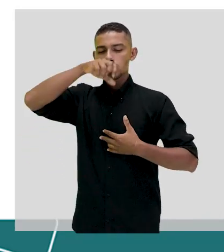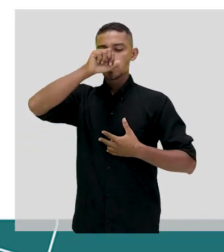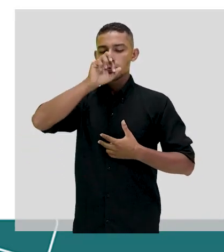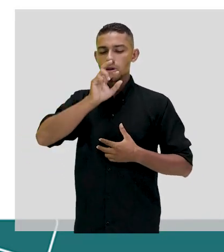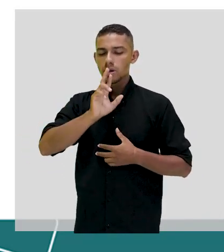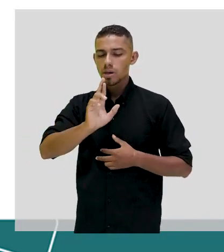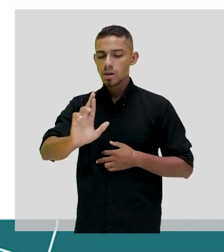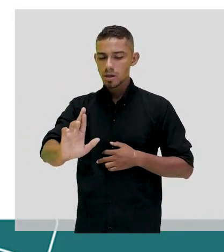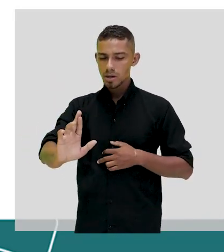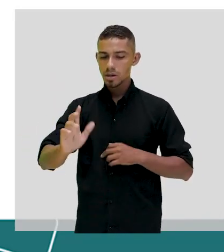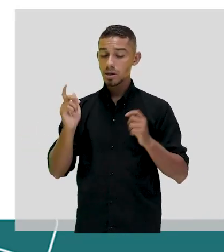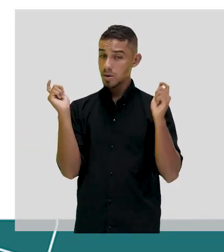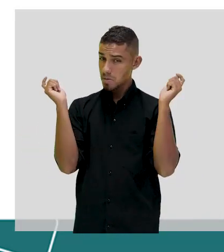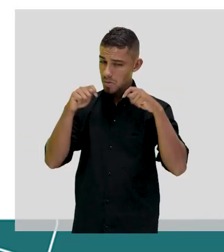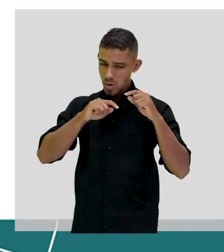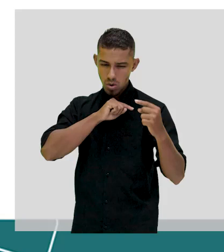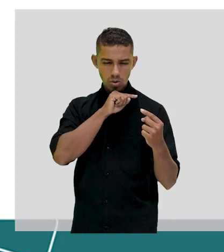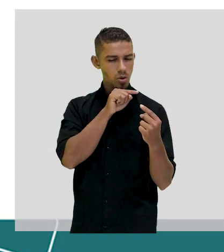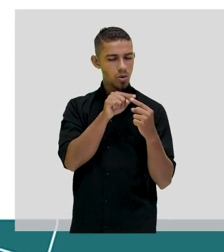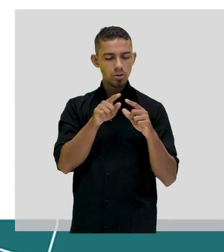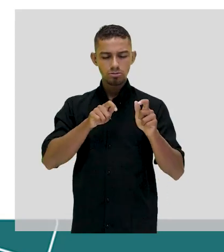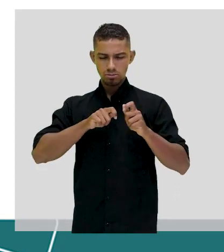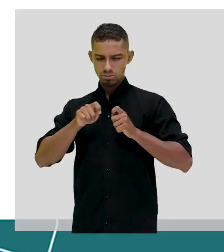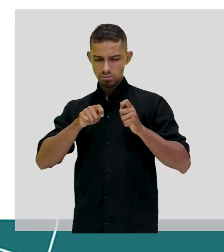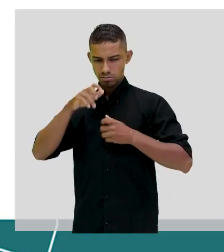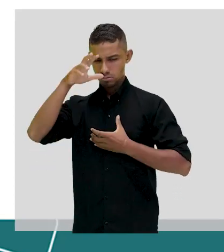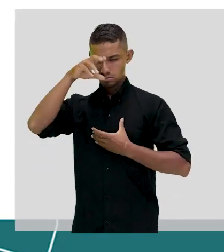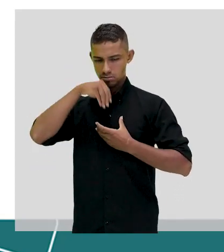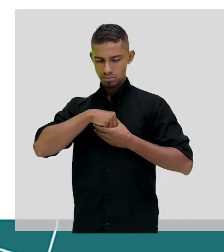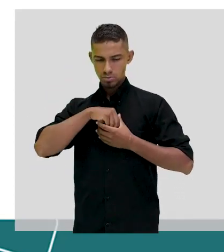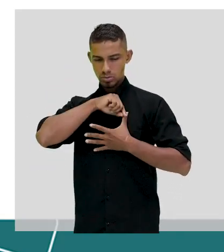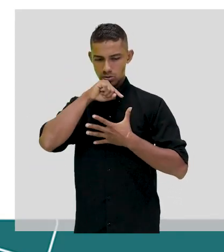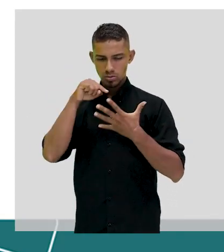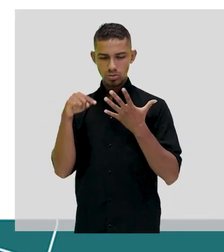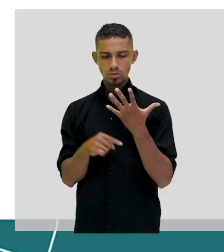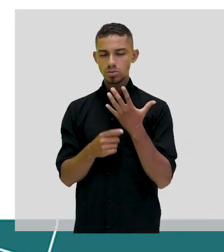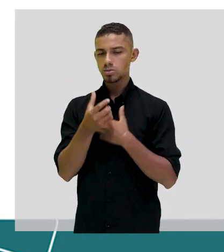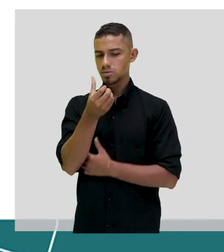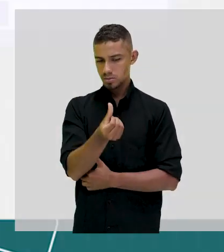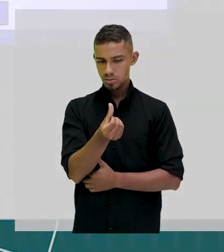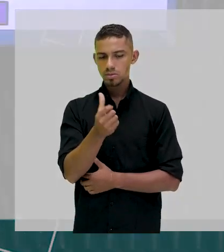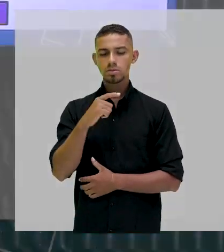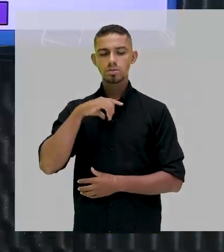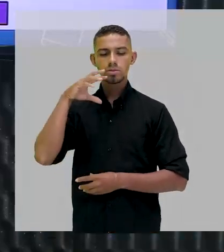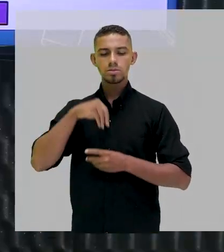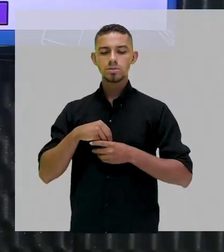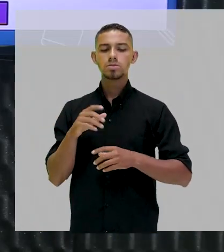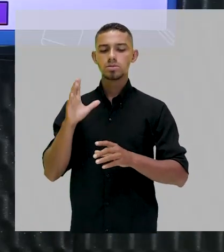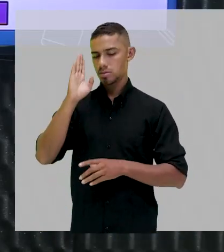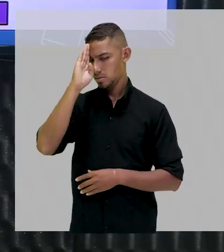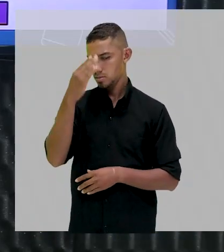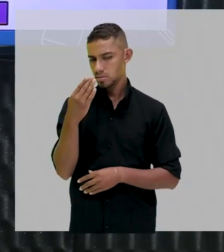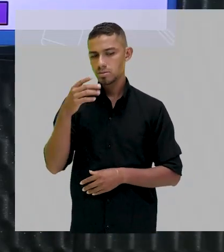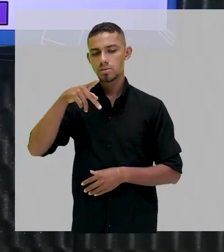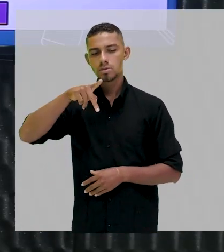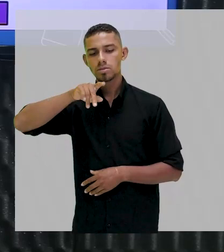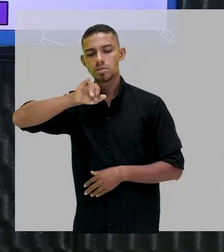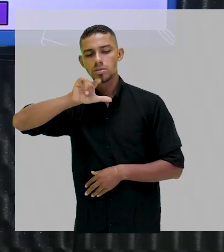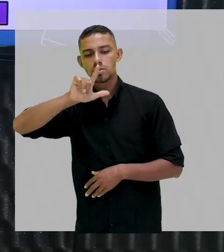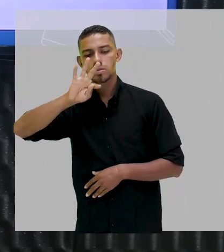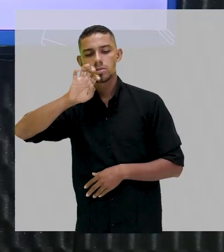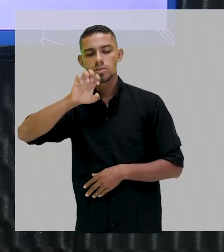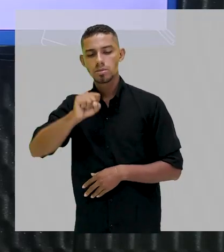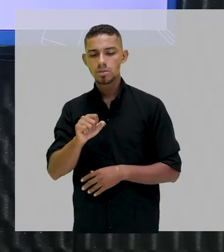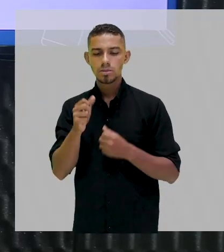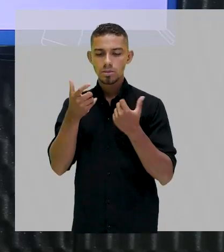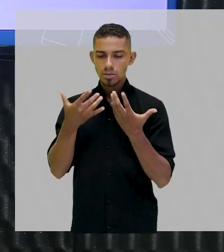respiração, precisão e controle. Tudo isso aqui vai formar essa contrologia que eu falei para vocês